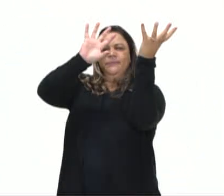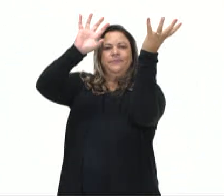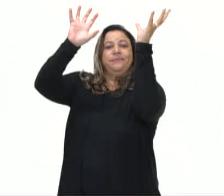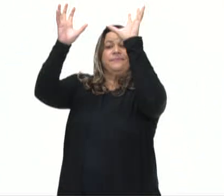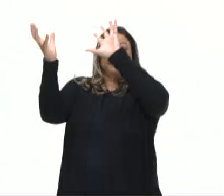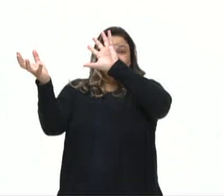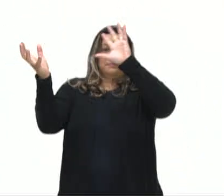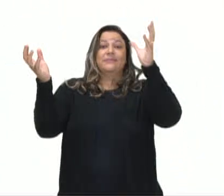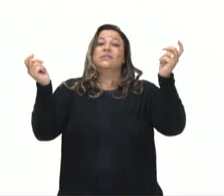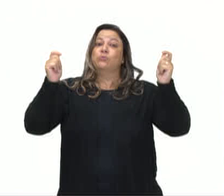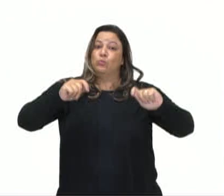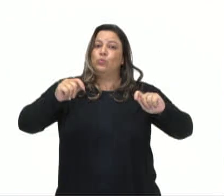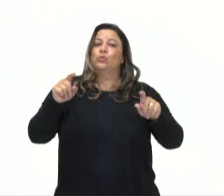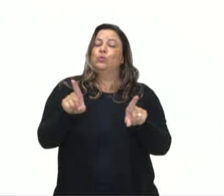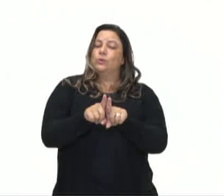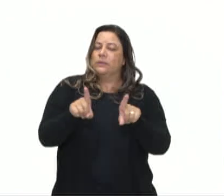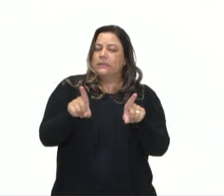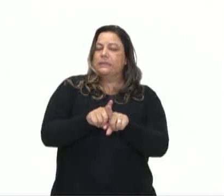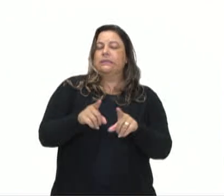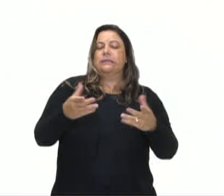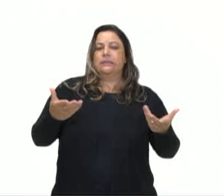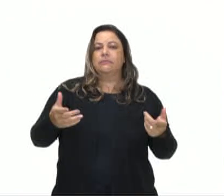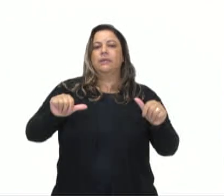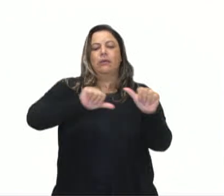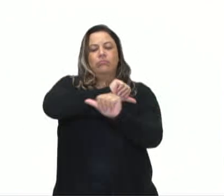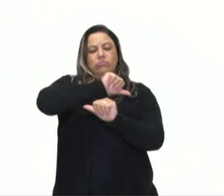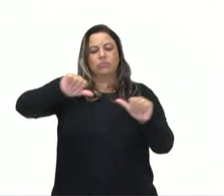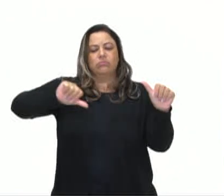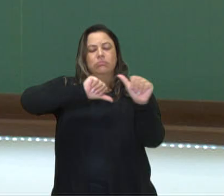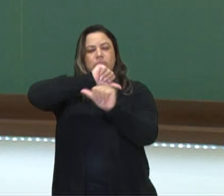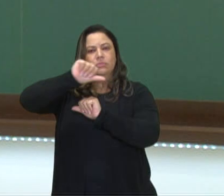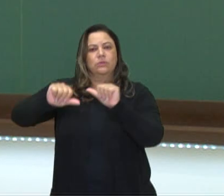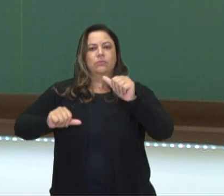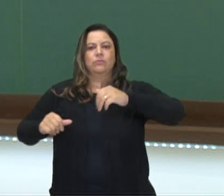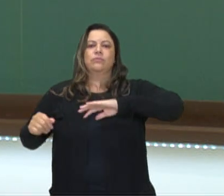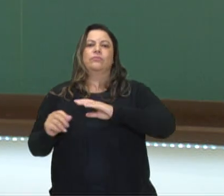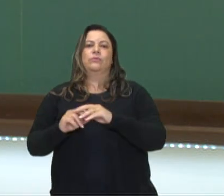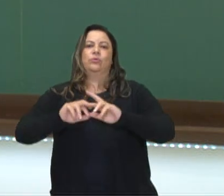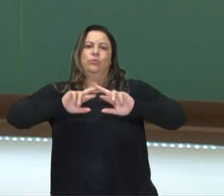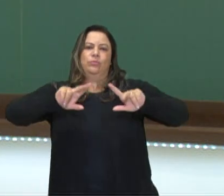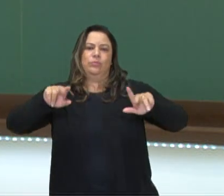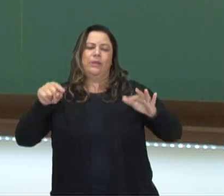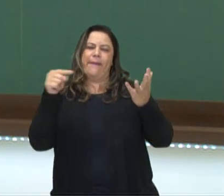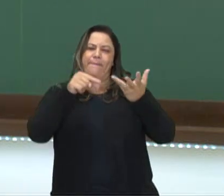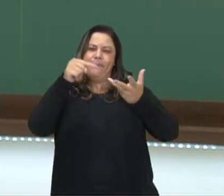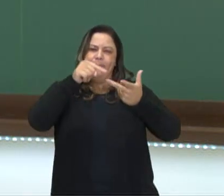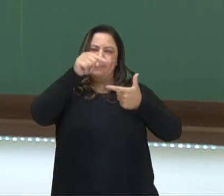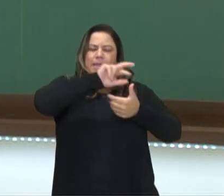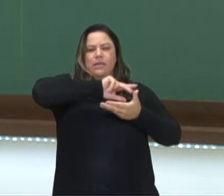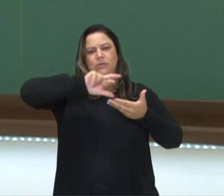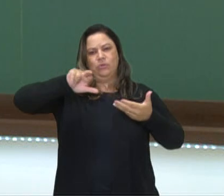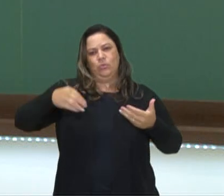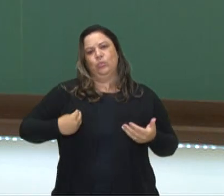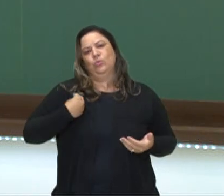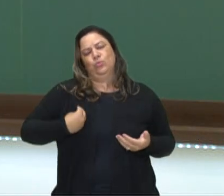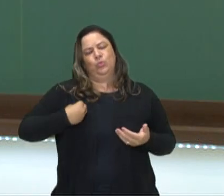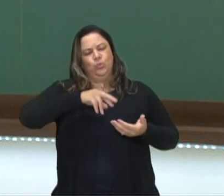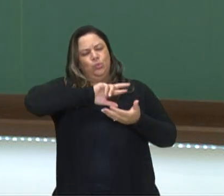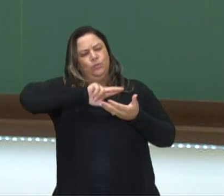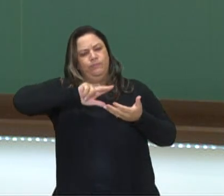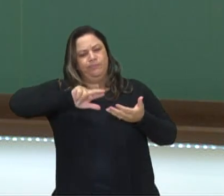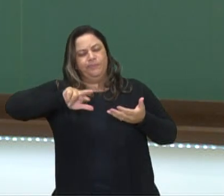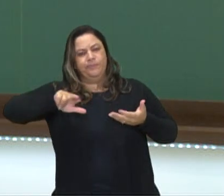e o movimento orbital do nosso planeta. Sendo assim que esses impactos de meteoritos foram